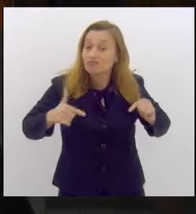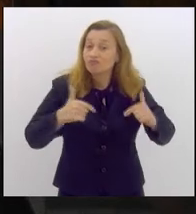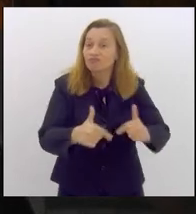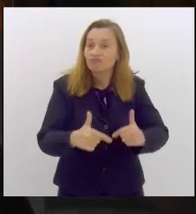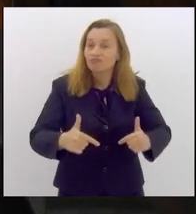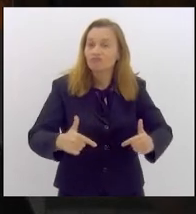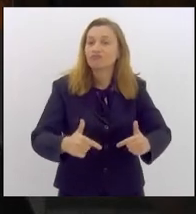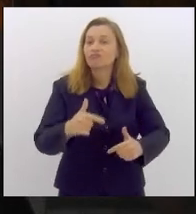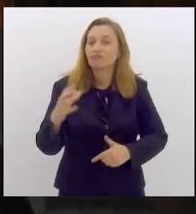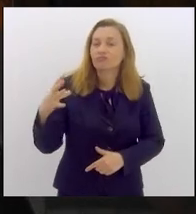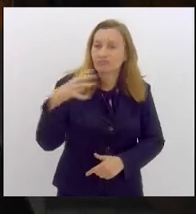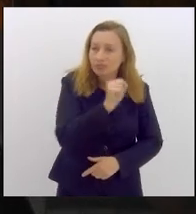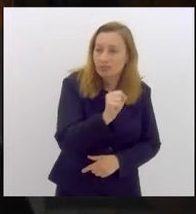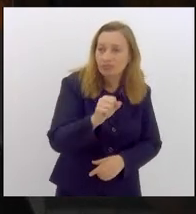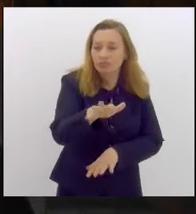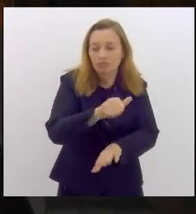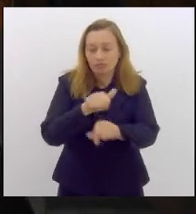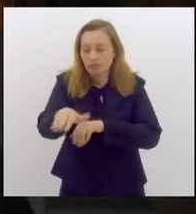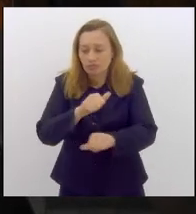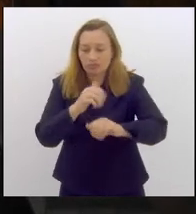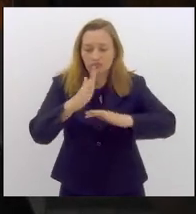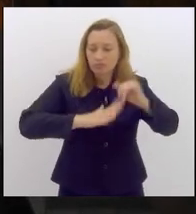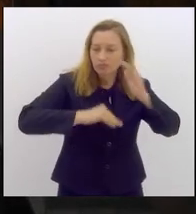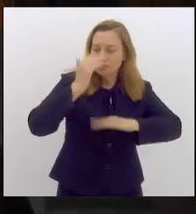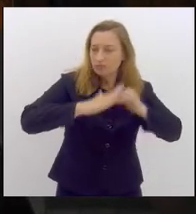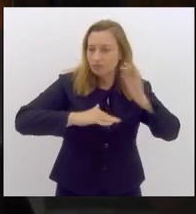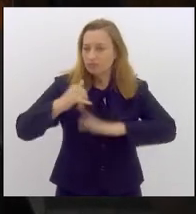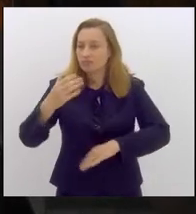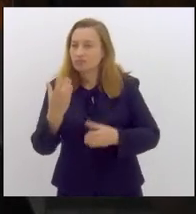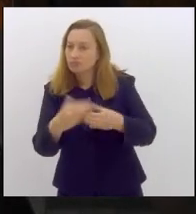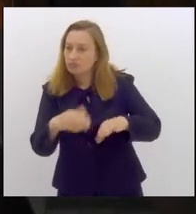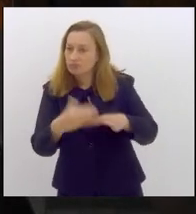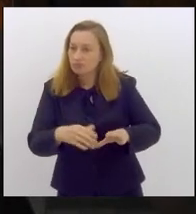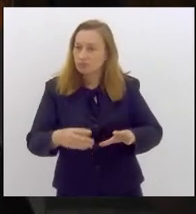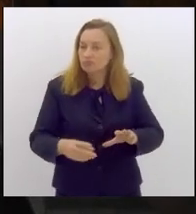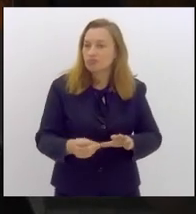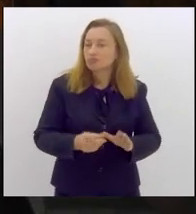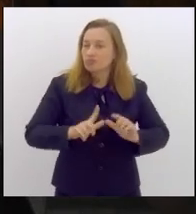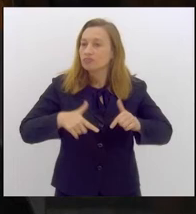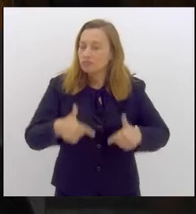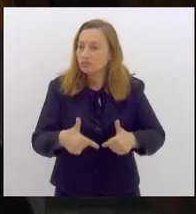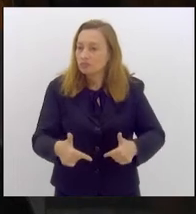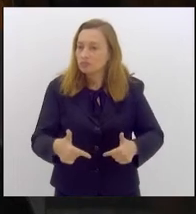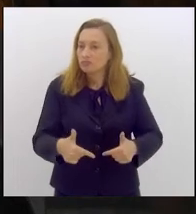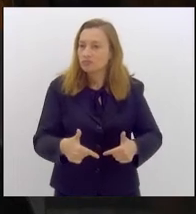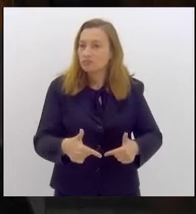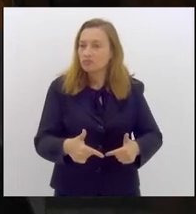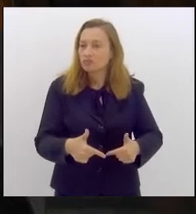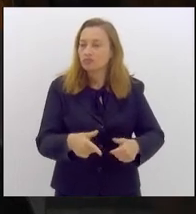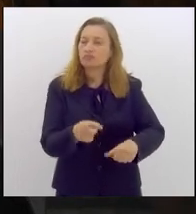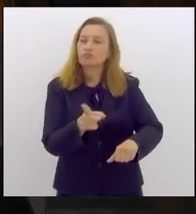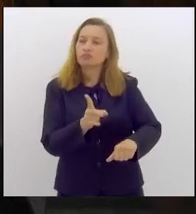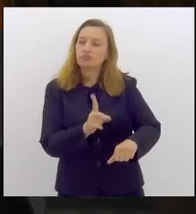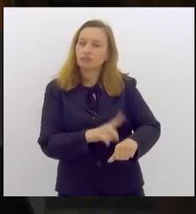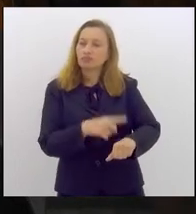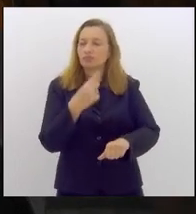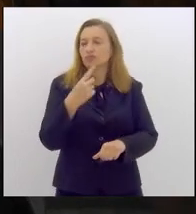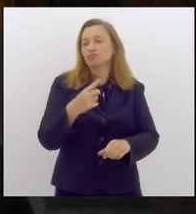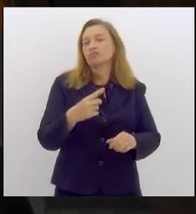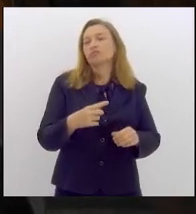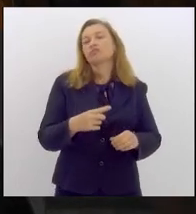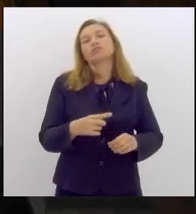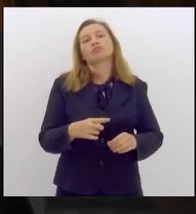e imediatamente convoque esses profissionais concursados e tire do papel a migração da carga horária, que são duas